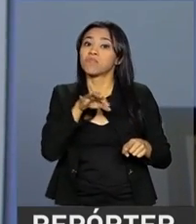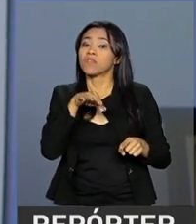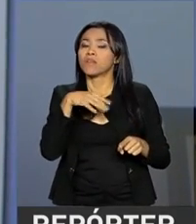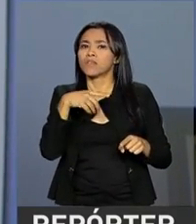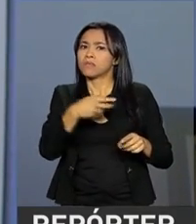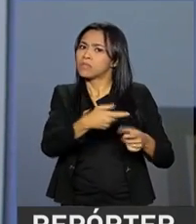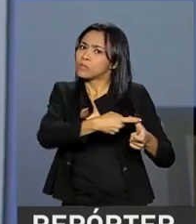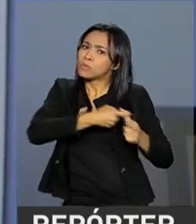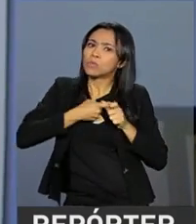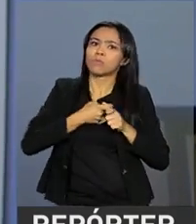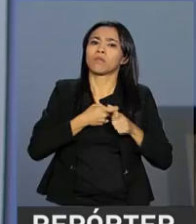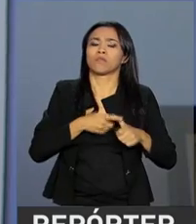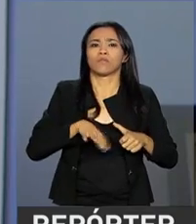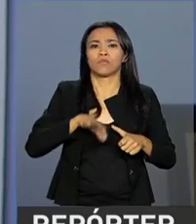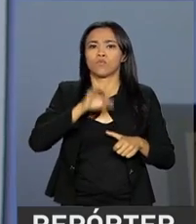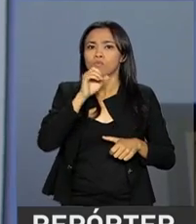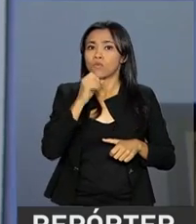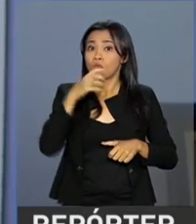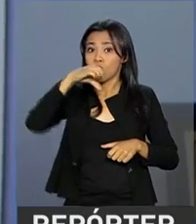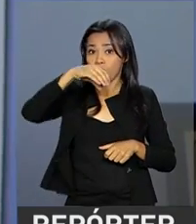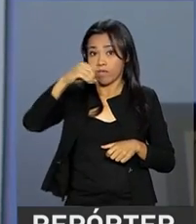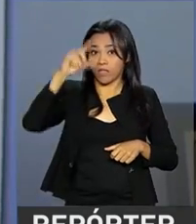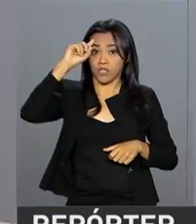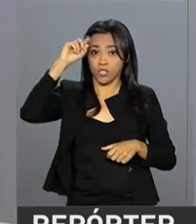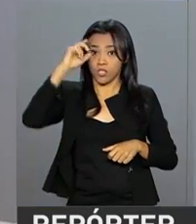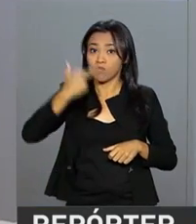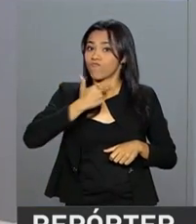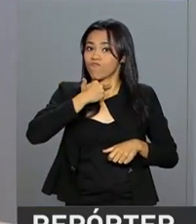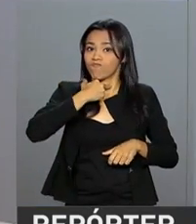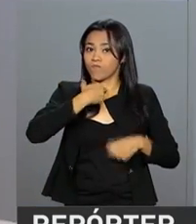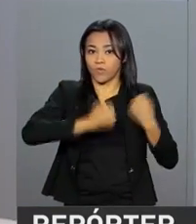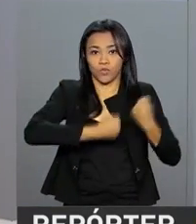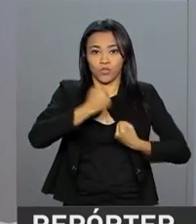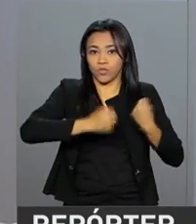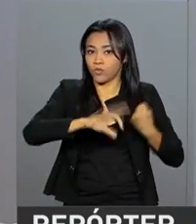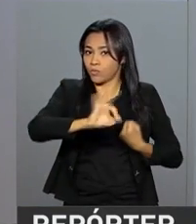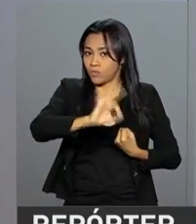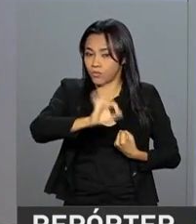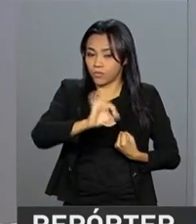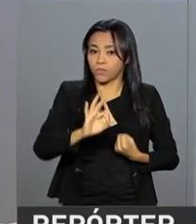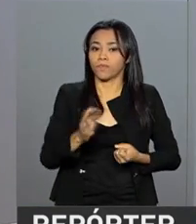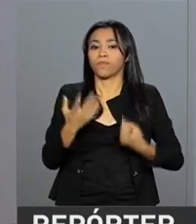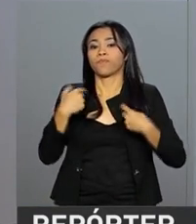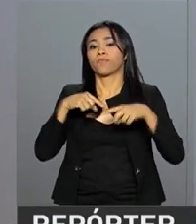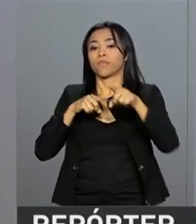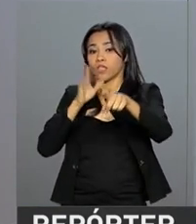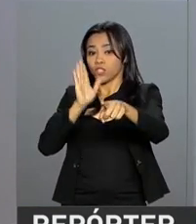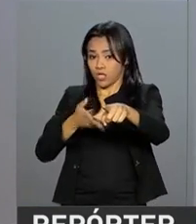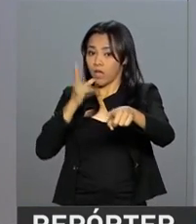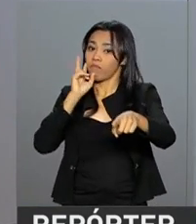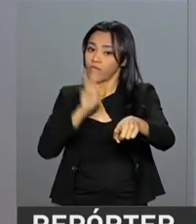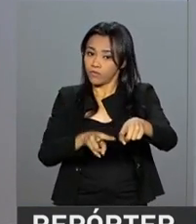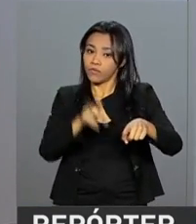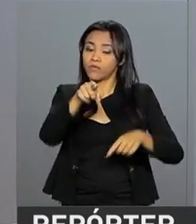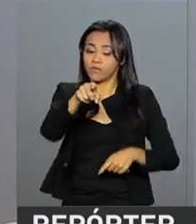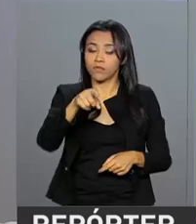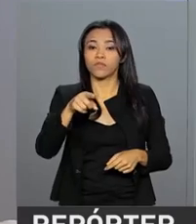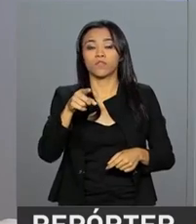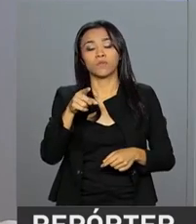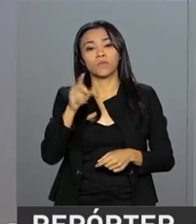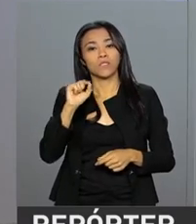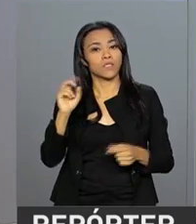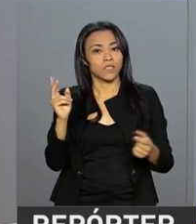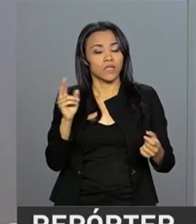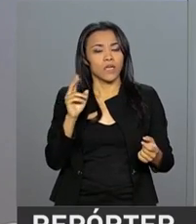suspenso por no mínimo 90 dias nós já vemos resultados em cima da redução da acidentalidade de